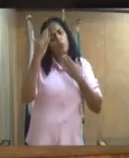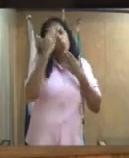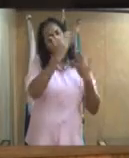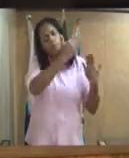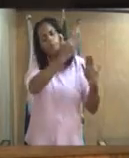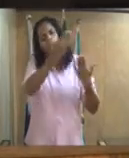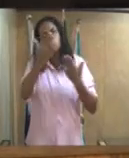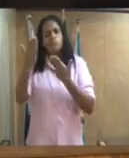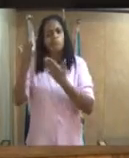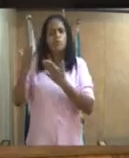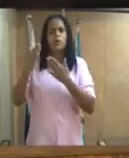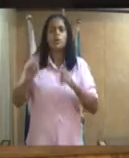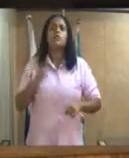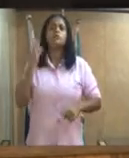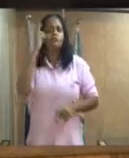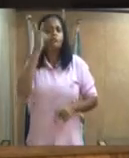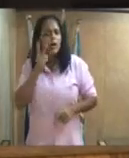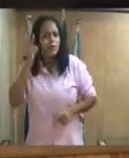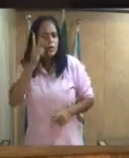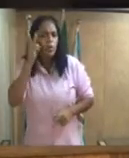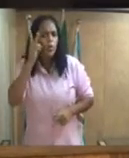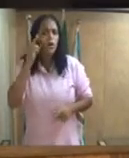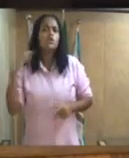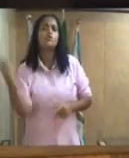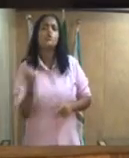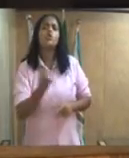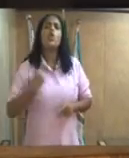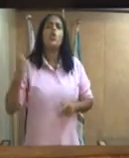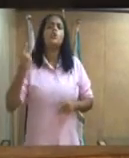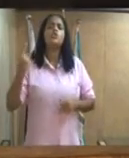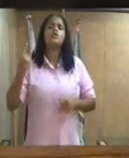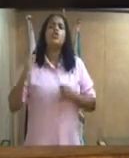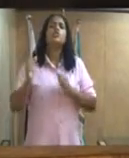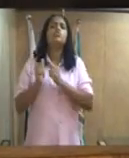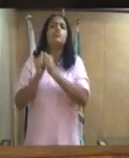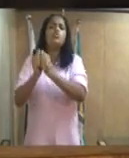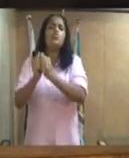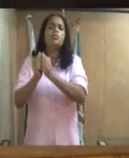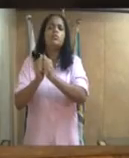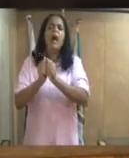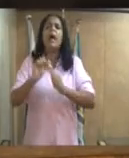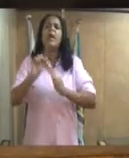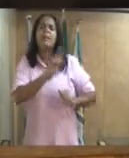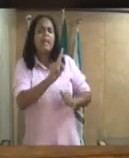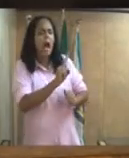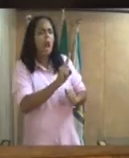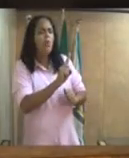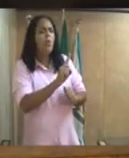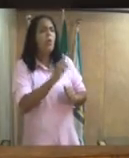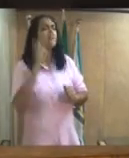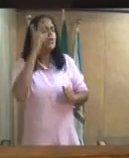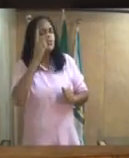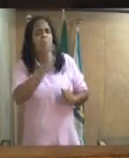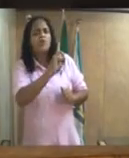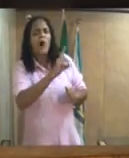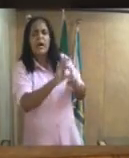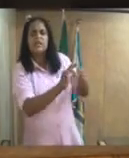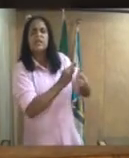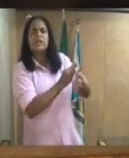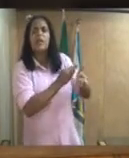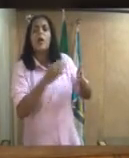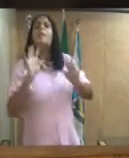dizer a meus pares que se junte, aqueles que não assinaram, aqueles que estão em dúvida ainda da CPI, se